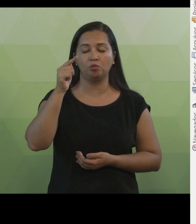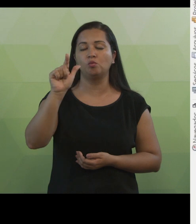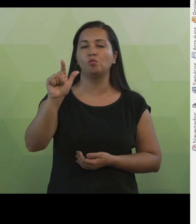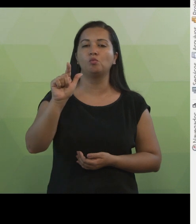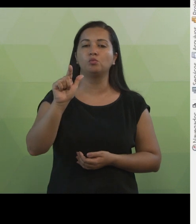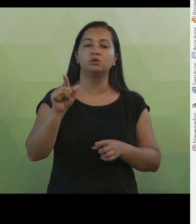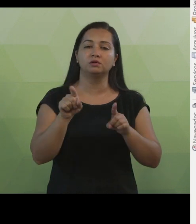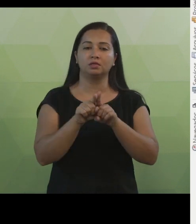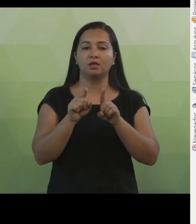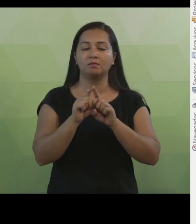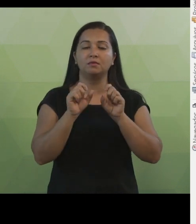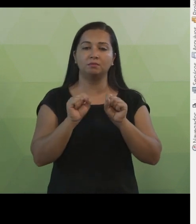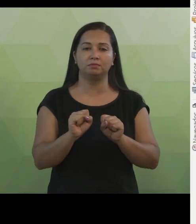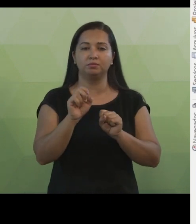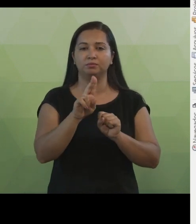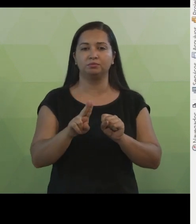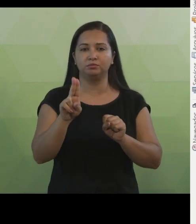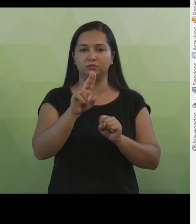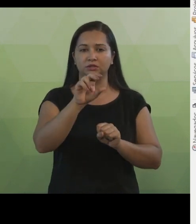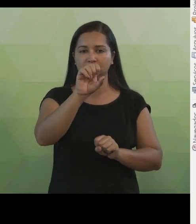gente validar,